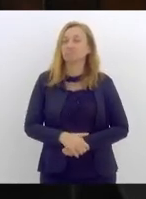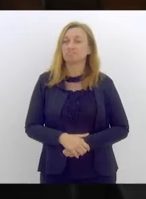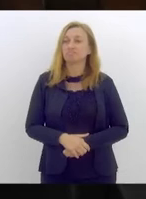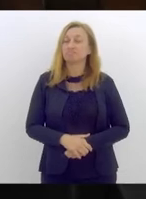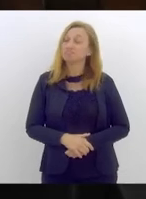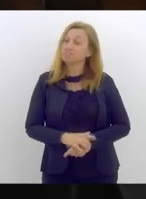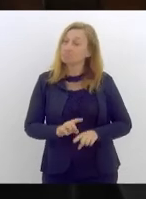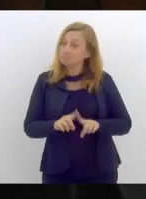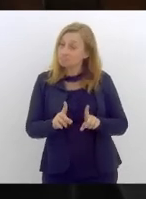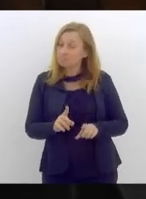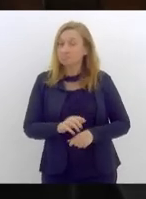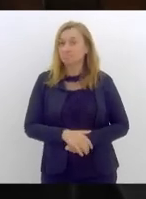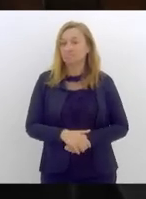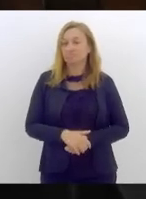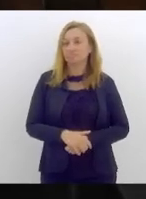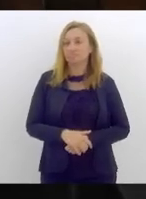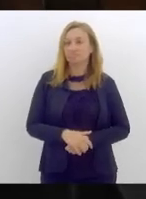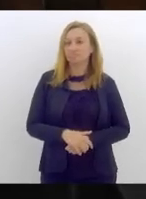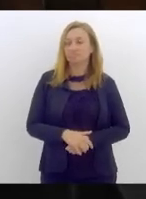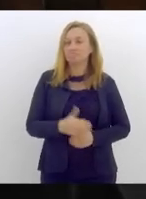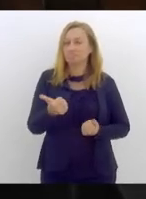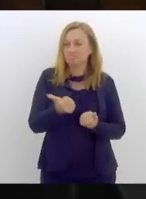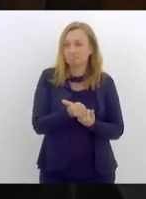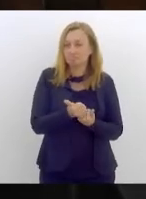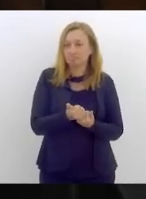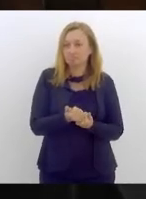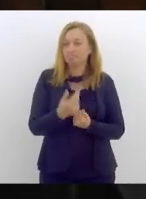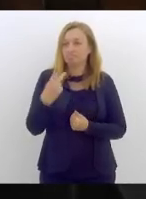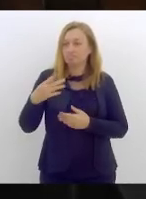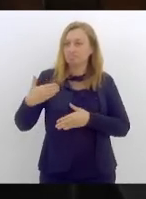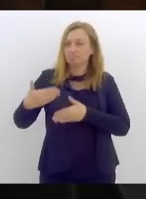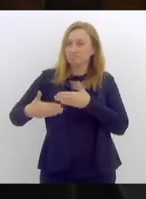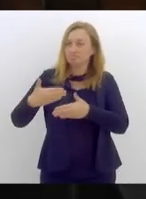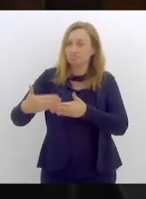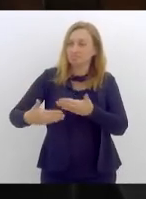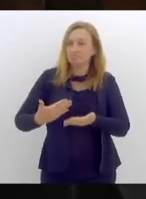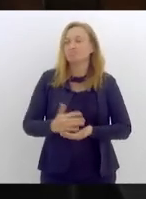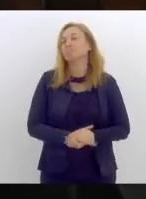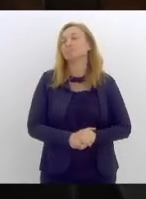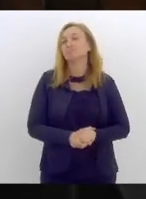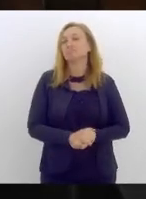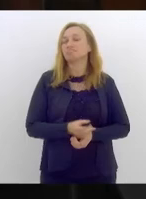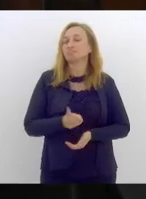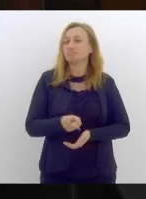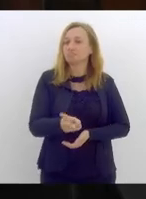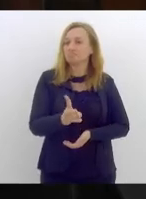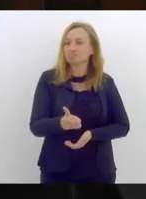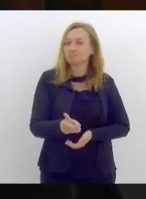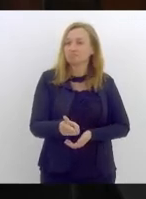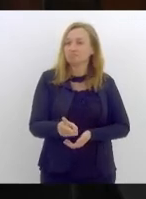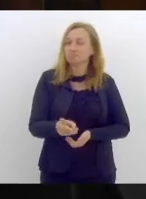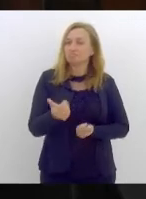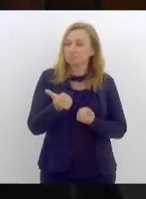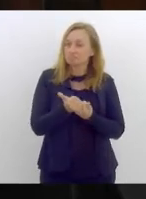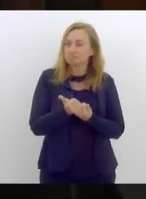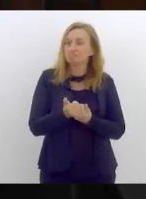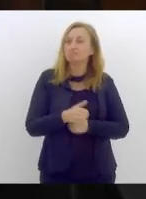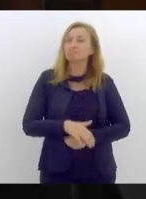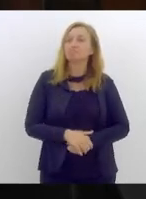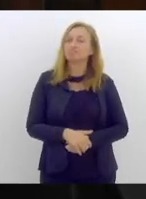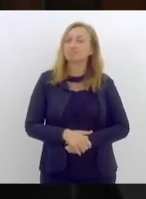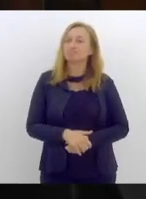entretanto mesmo sendo seu apoiador Alon de longa data e mesmo continuando Continuando a ser seu apoiador